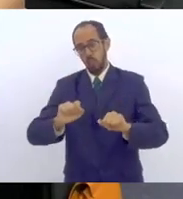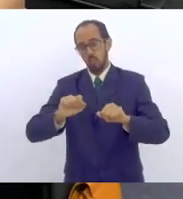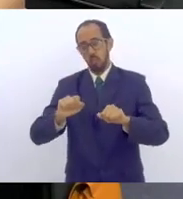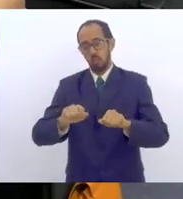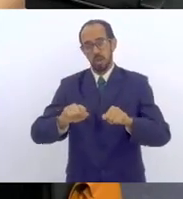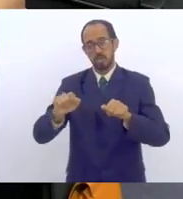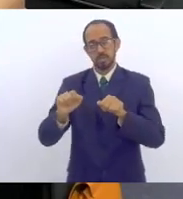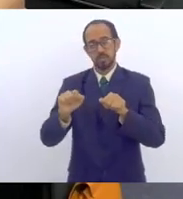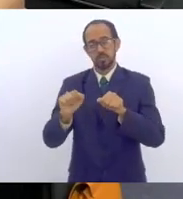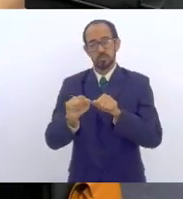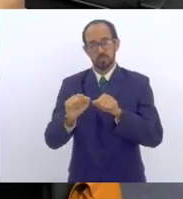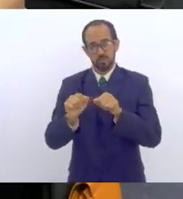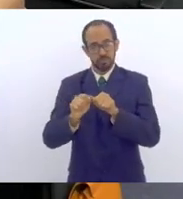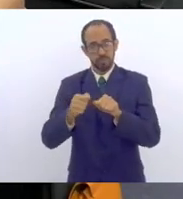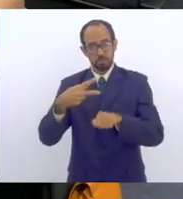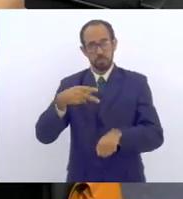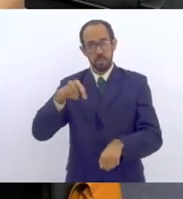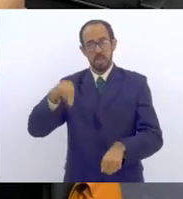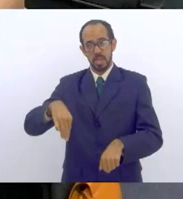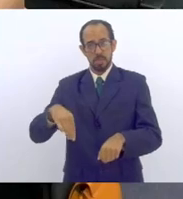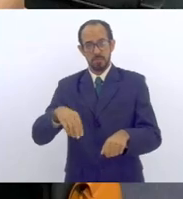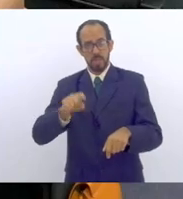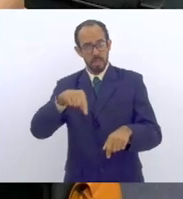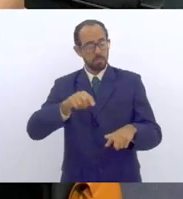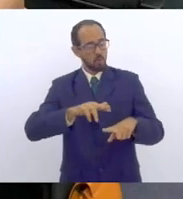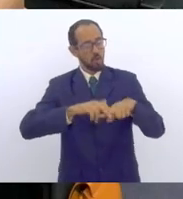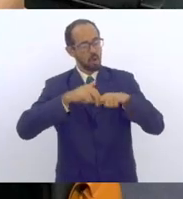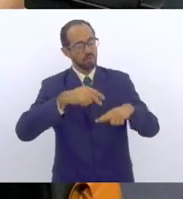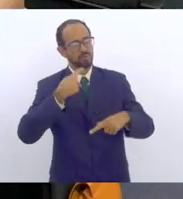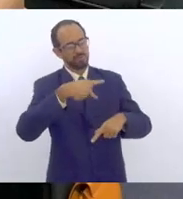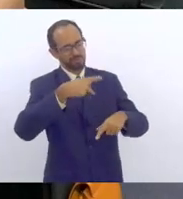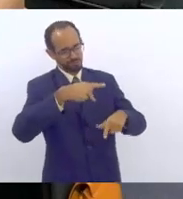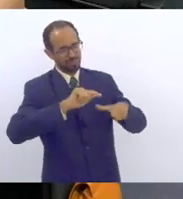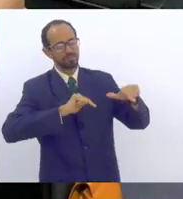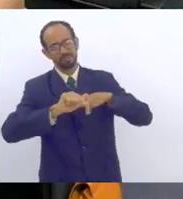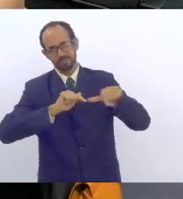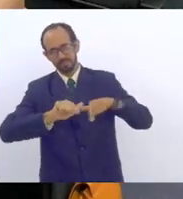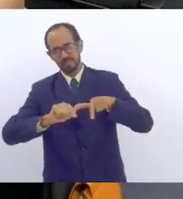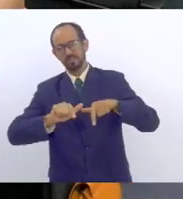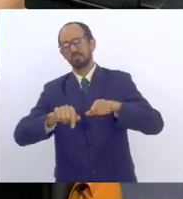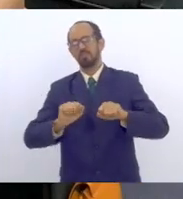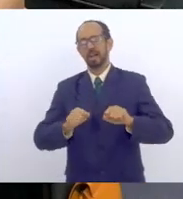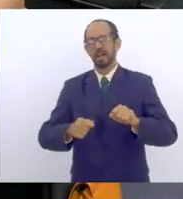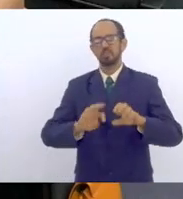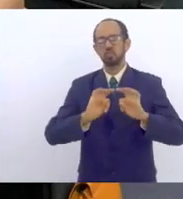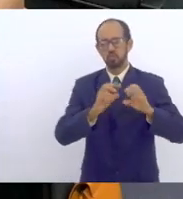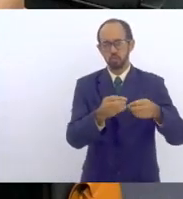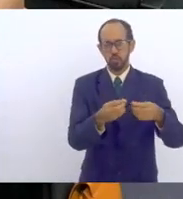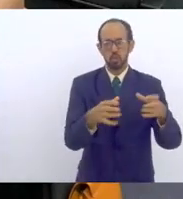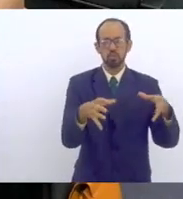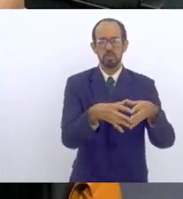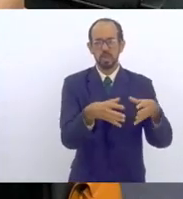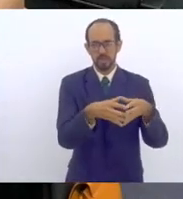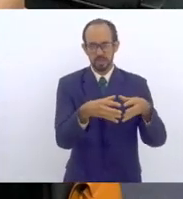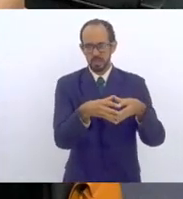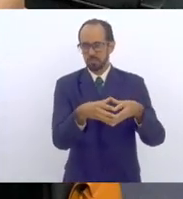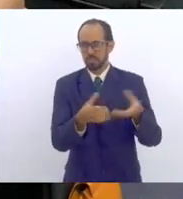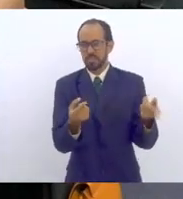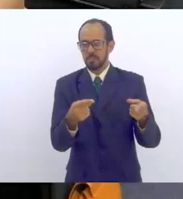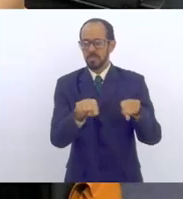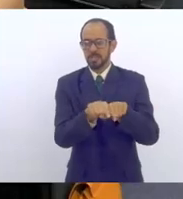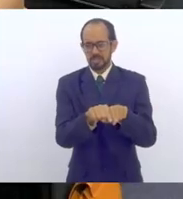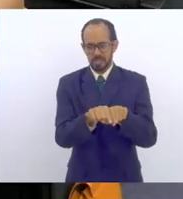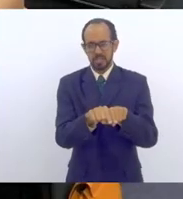que foi dada na Polícia Militar deve-se muito trabalho de vocês e a prestação do serviço de vocês a polícia militar nessa parceria